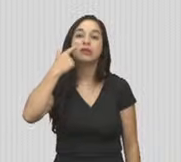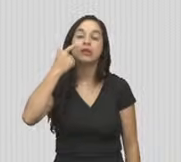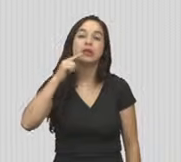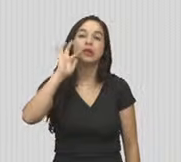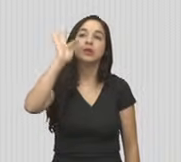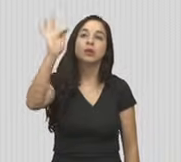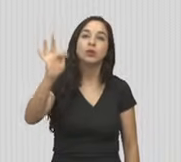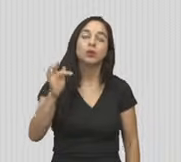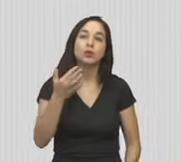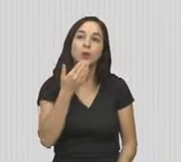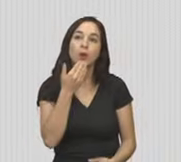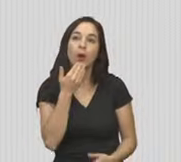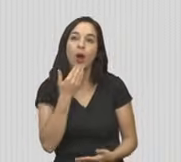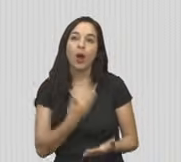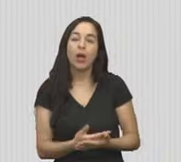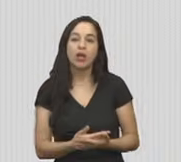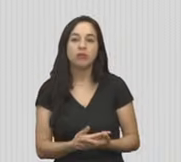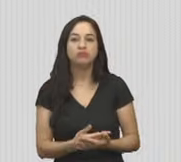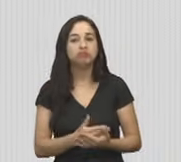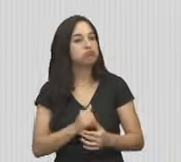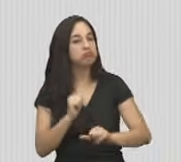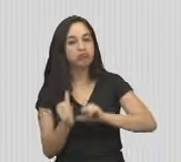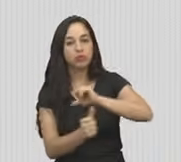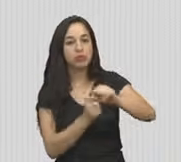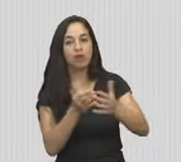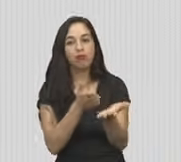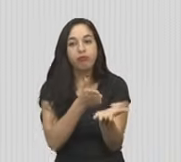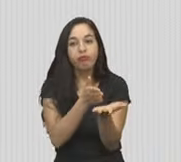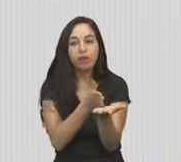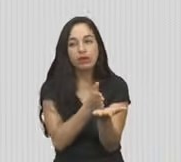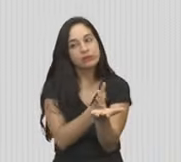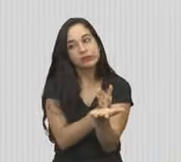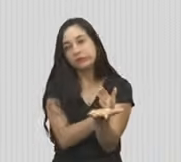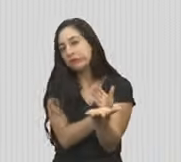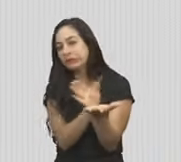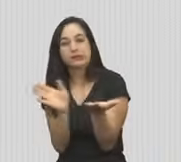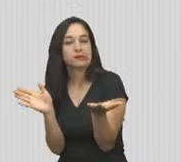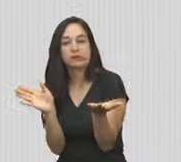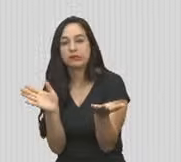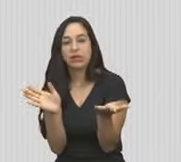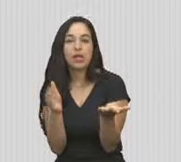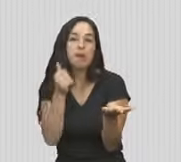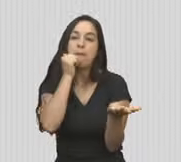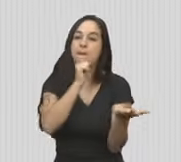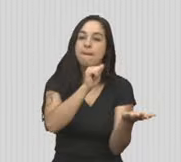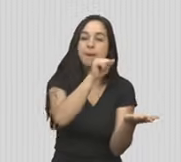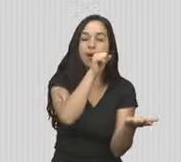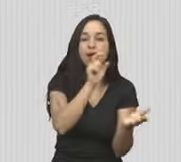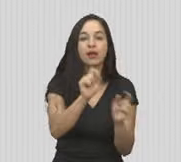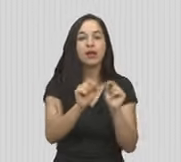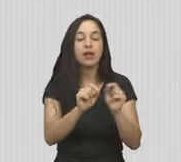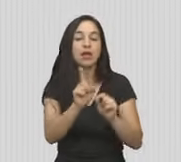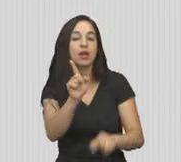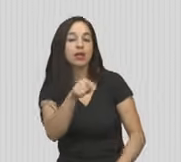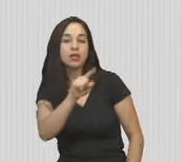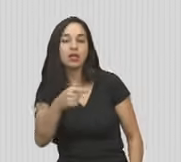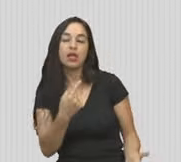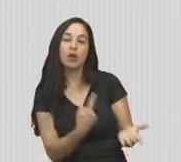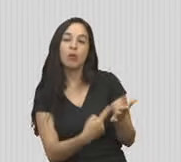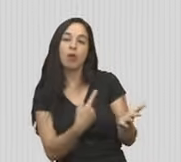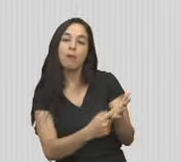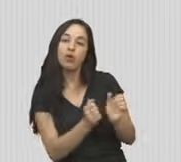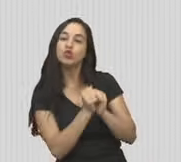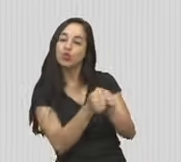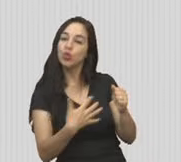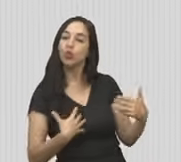qualquer um mudaria a rota quando volta para casa. São mães que cancelariam seus compromissos para ficar